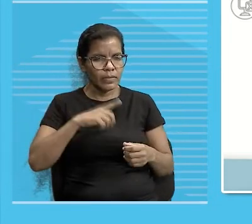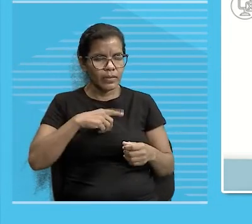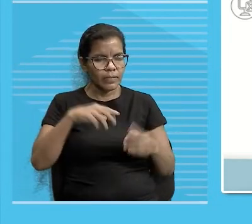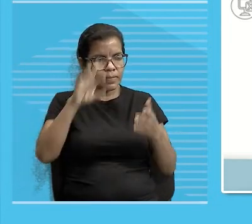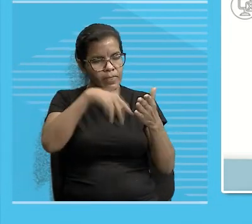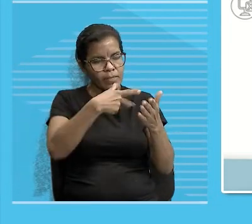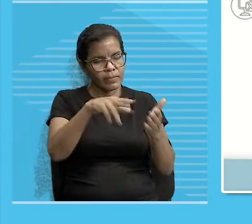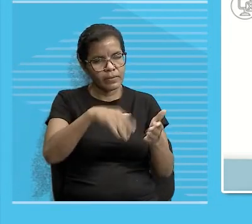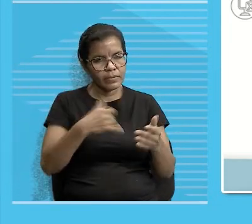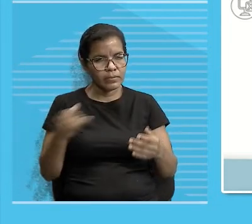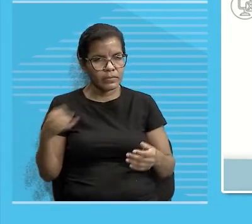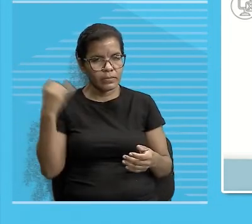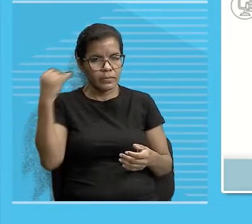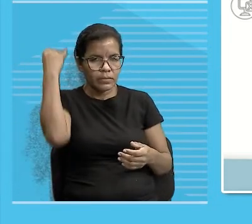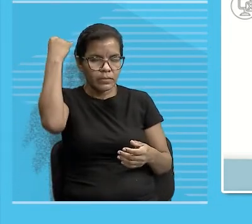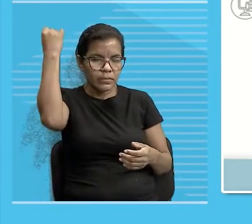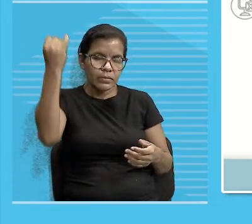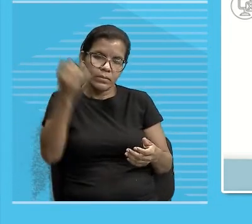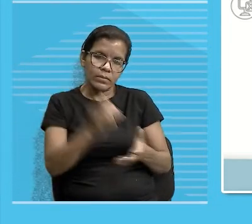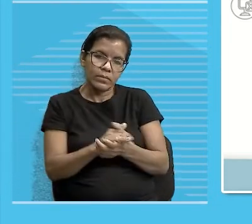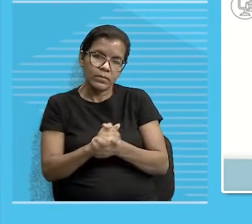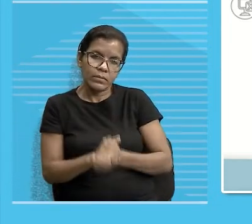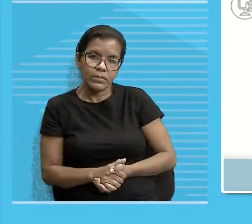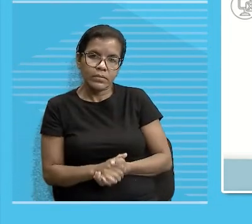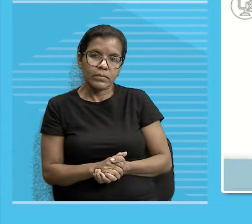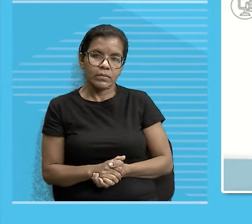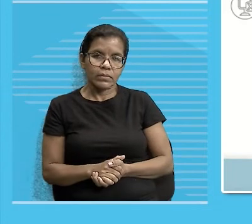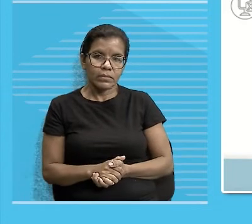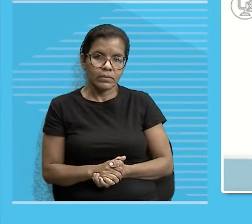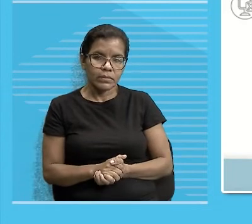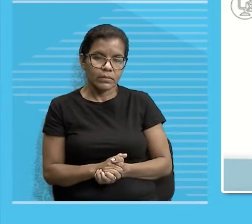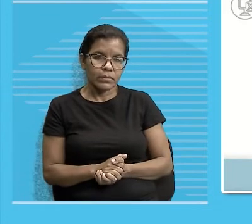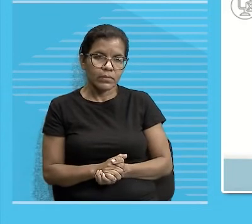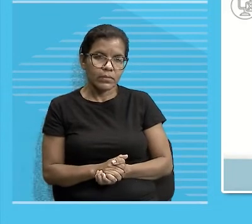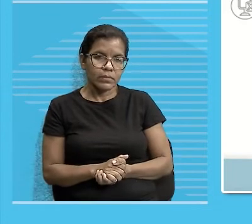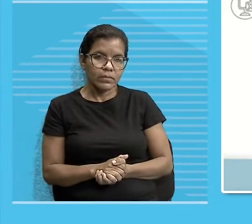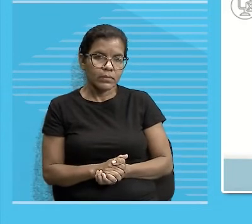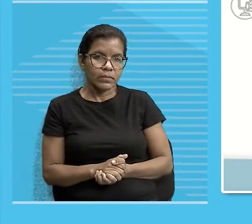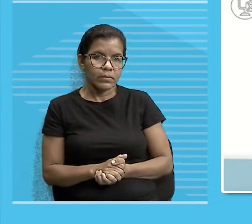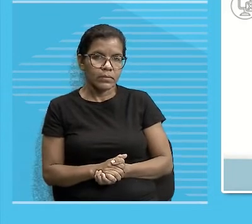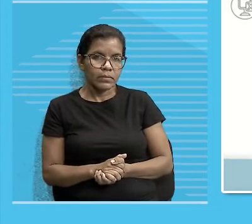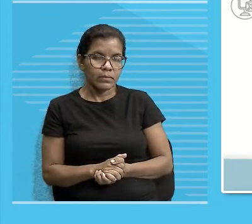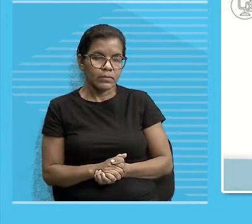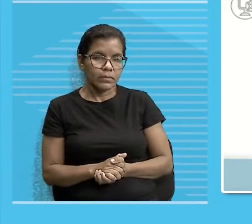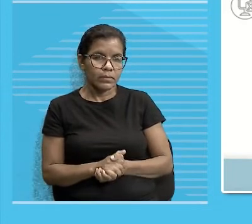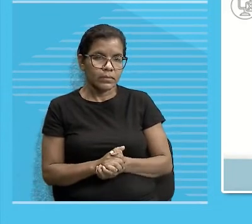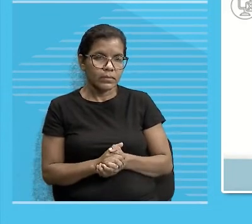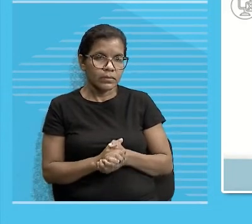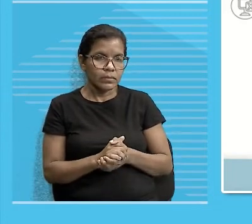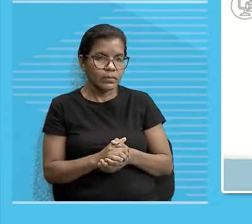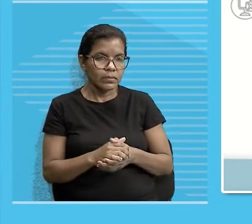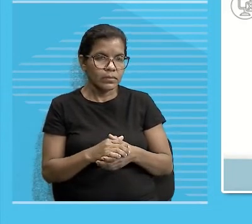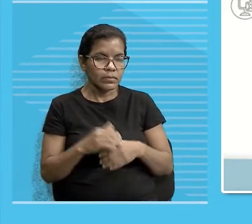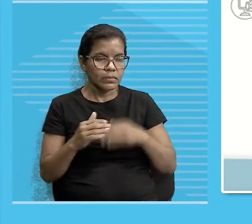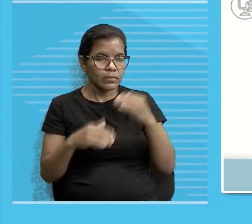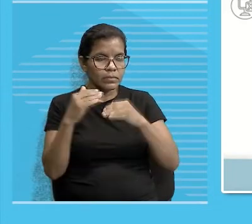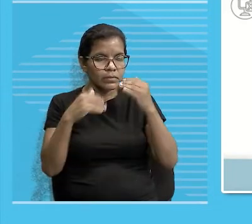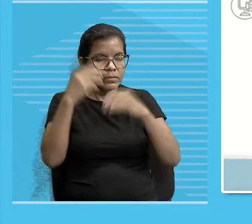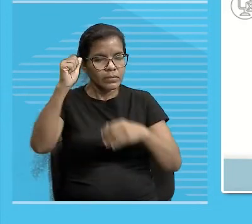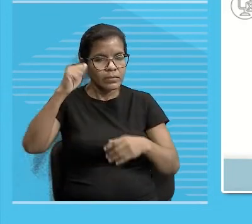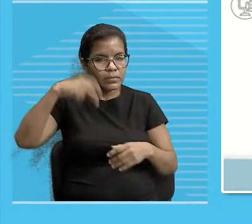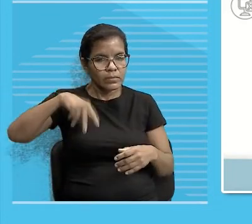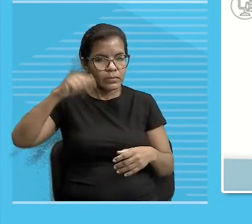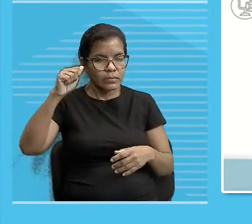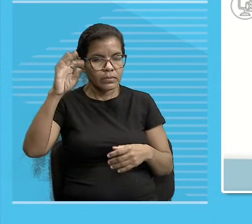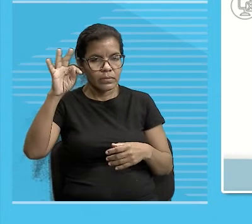muito importante, muito chique, digamos assim. Beleza? E outra, sobretudo os processos anatômicos, né,